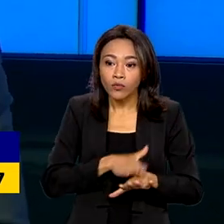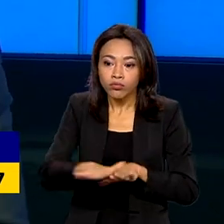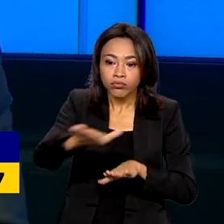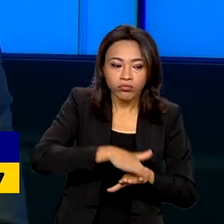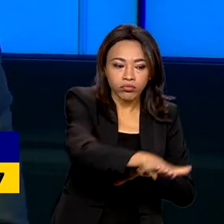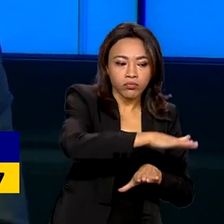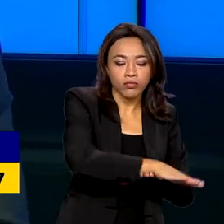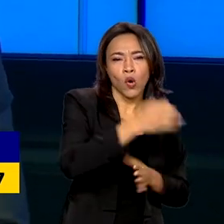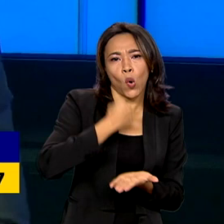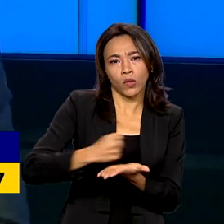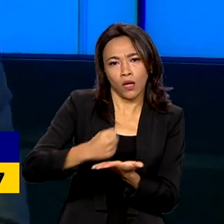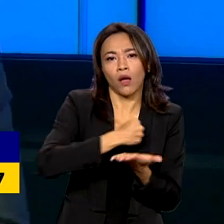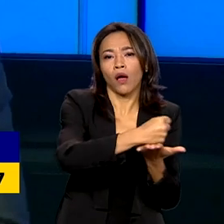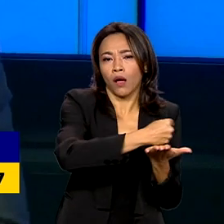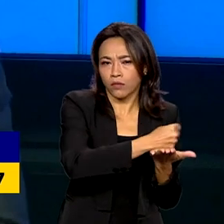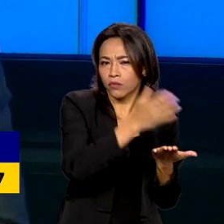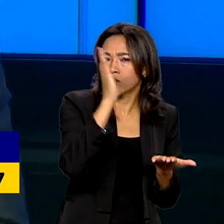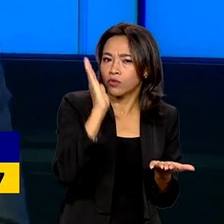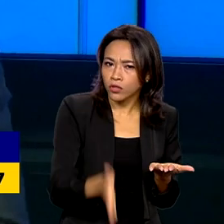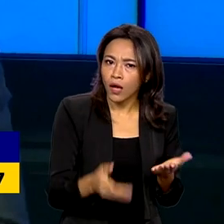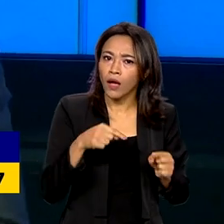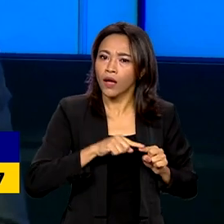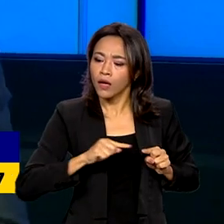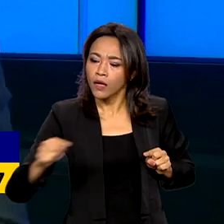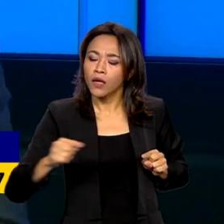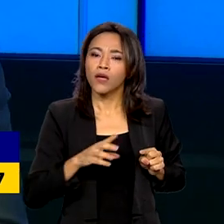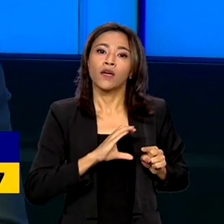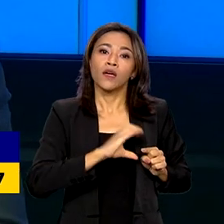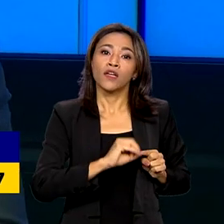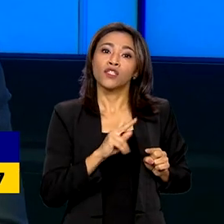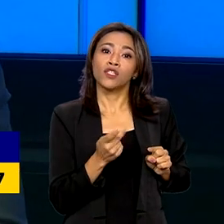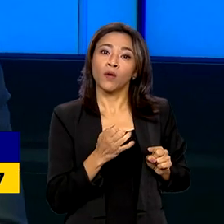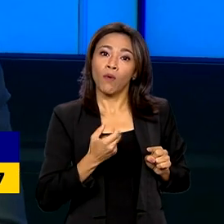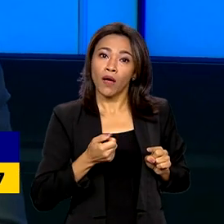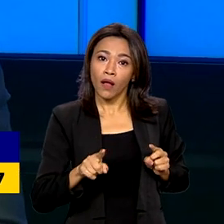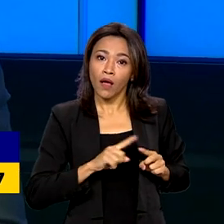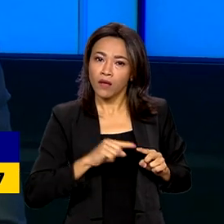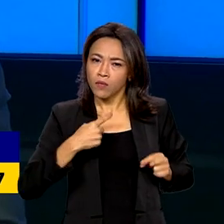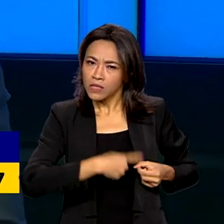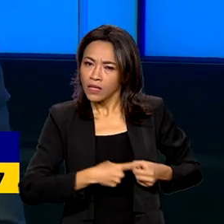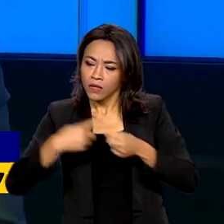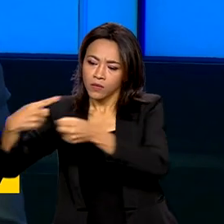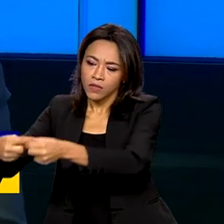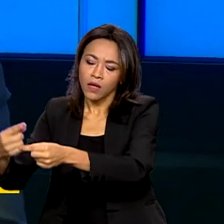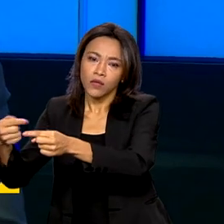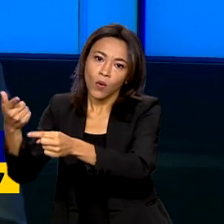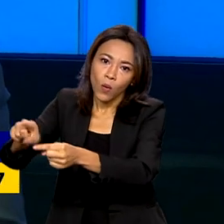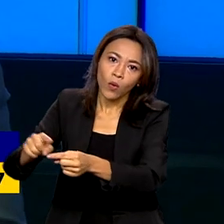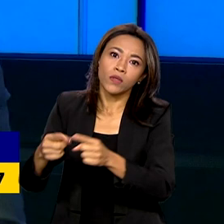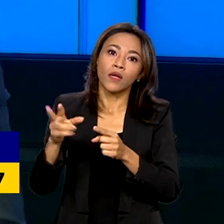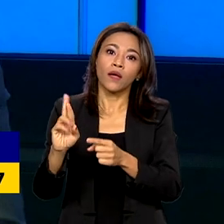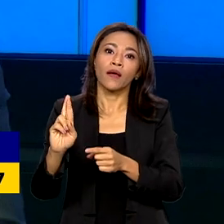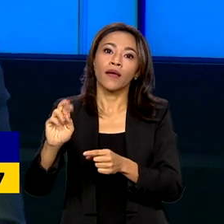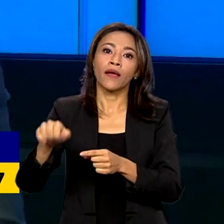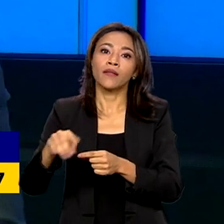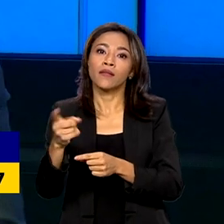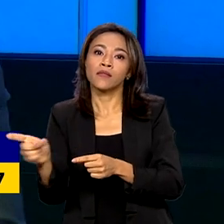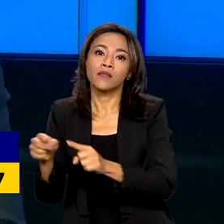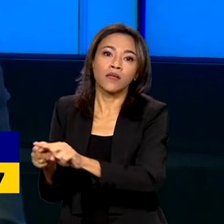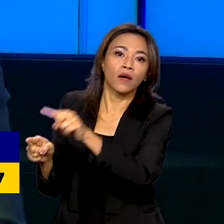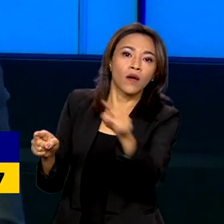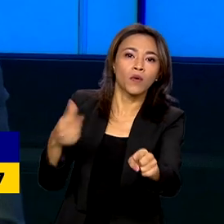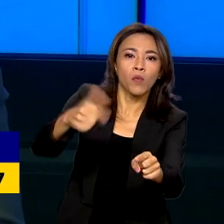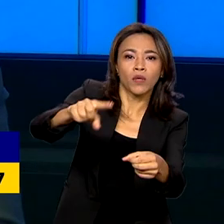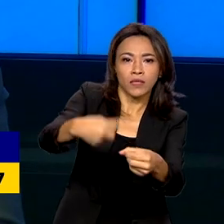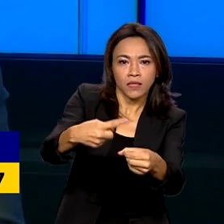contrato firmado é Xinguara Eldorado do Carajás Redenção a Xinguara Redenção à casa de tábua